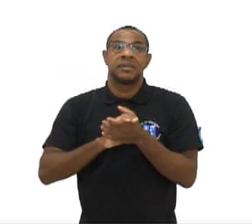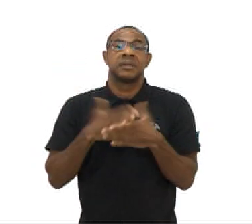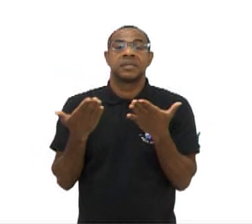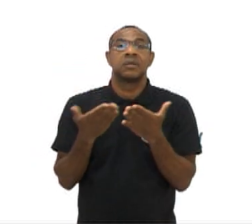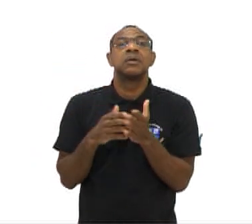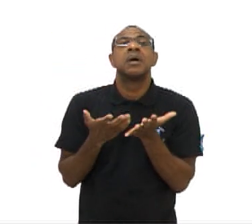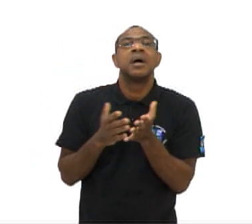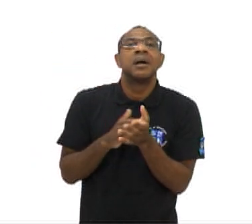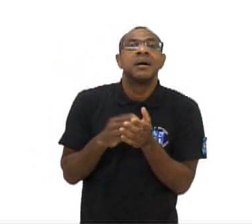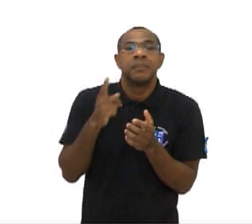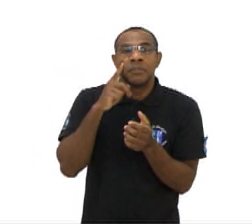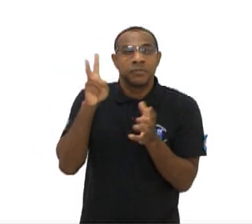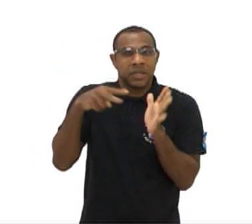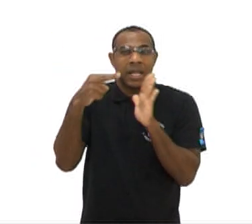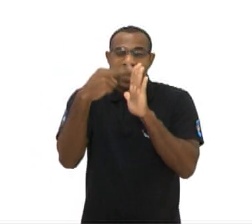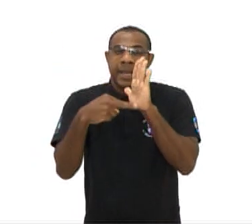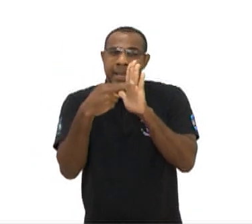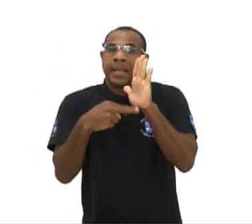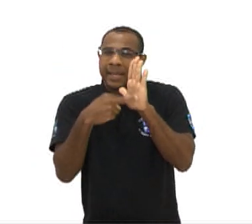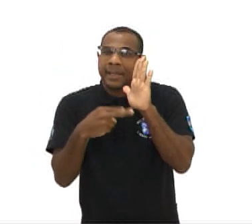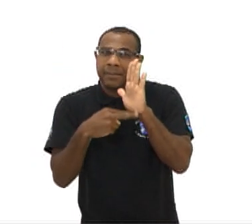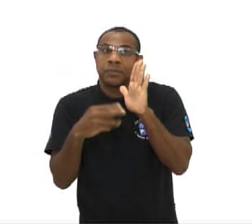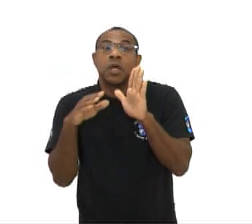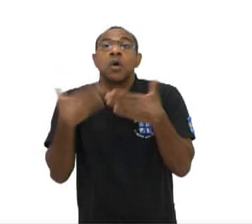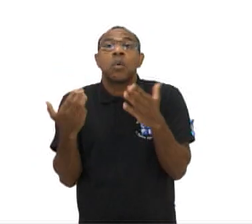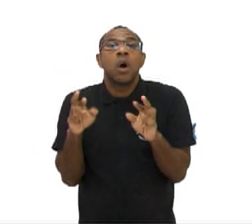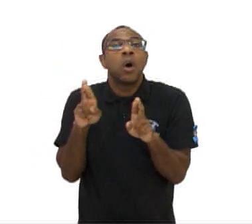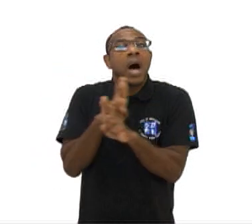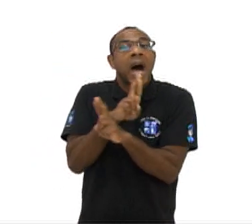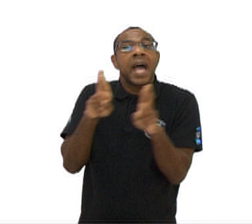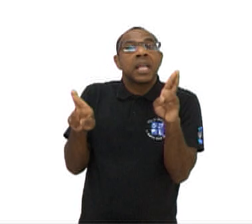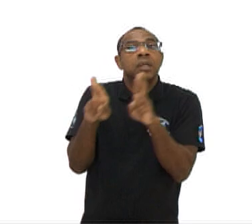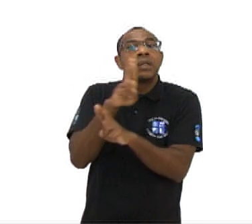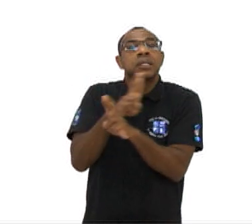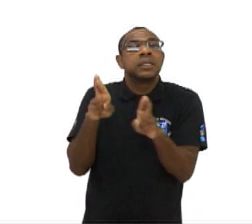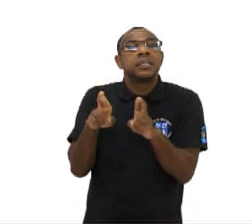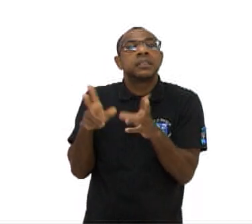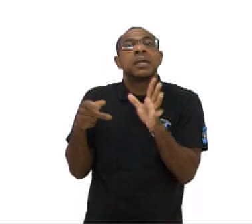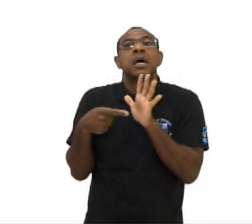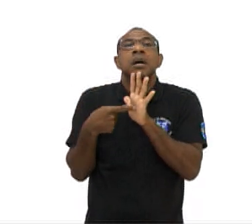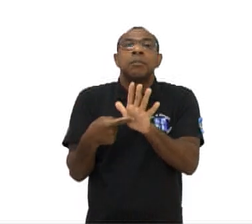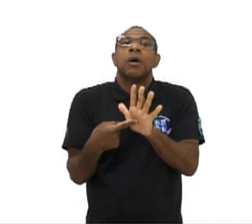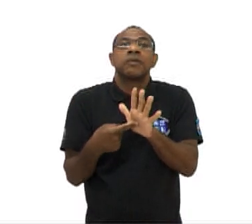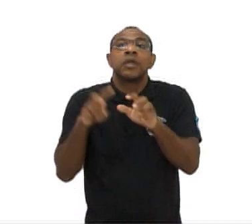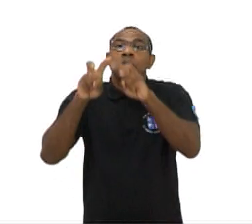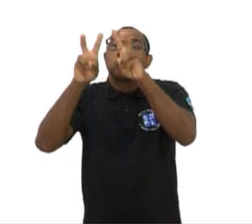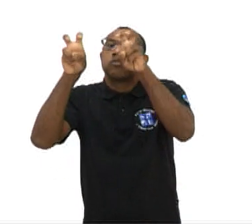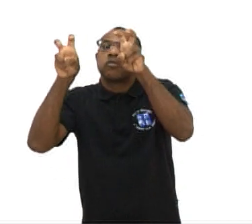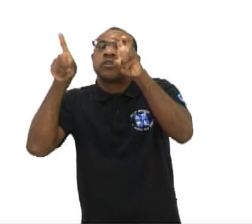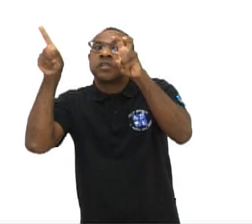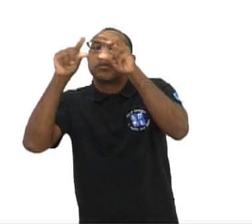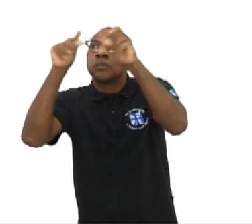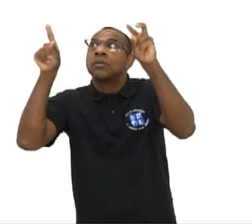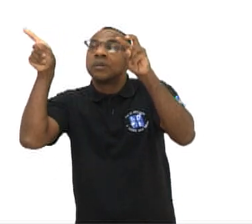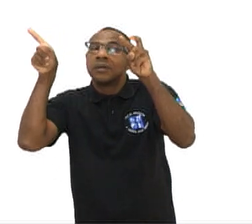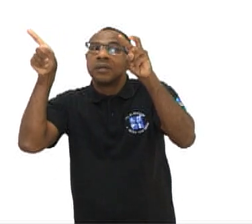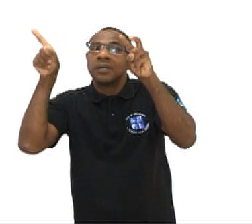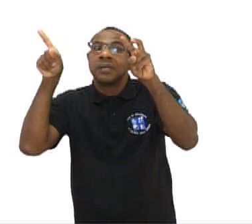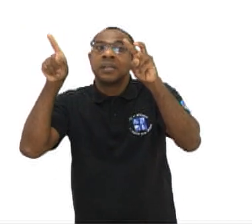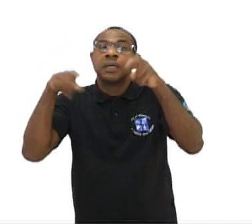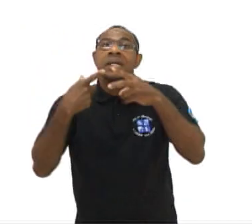De acordo com o que lemos, qual a relação estabelecida entre o título, certo?